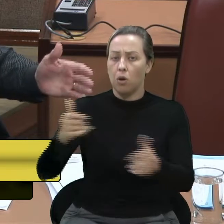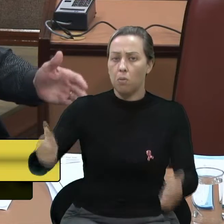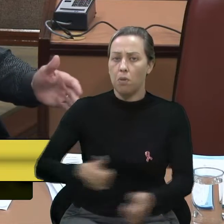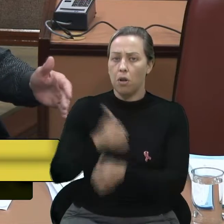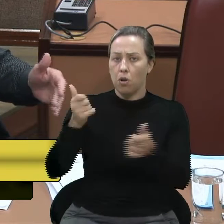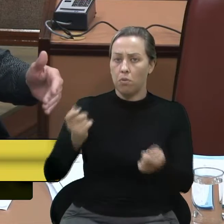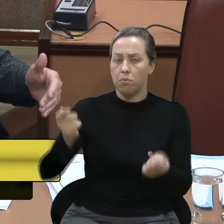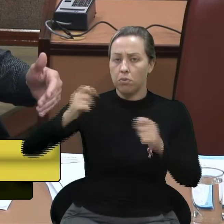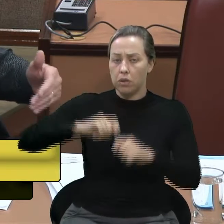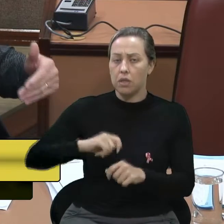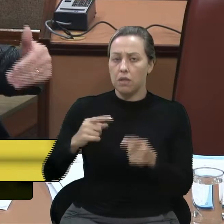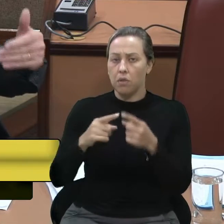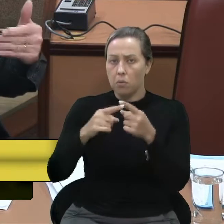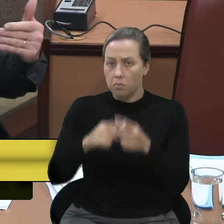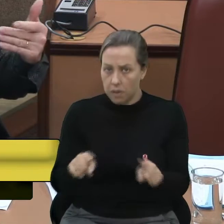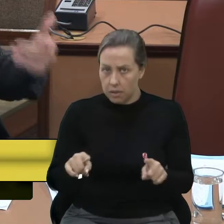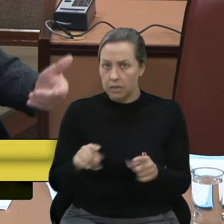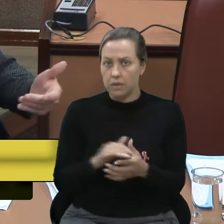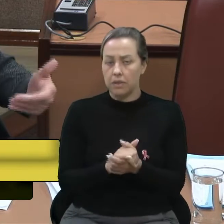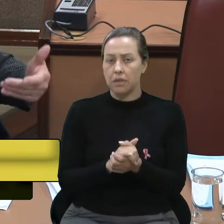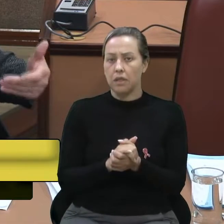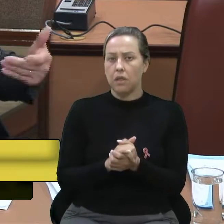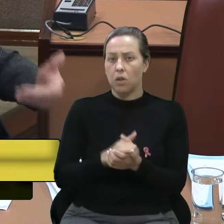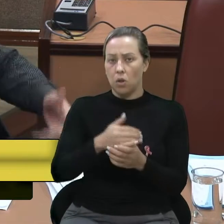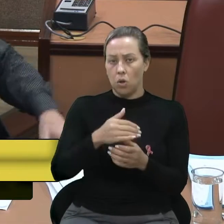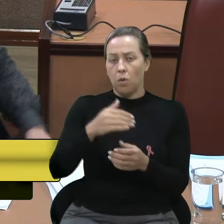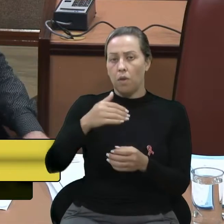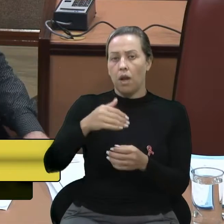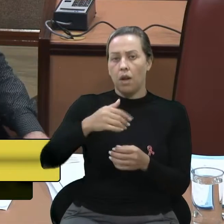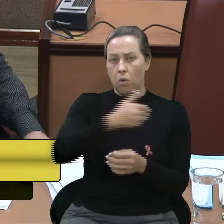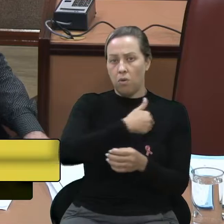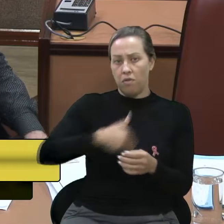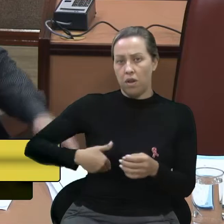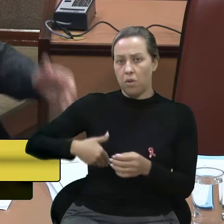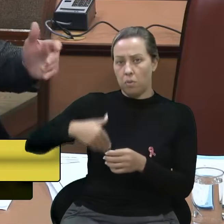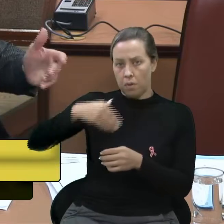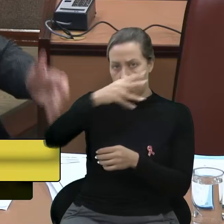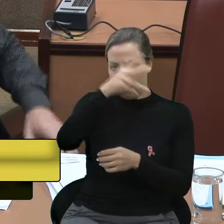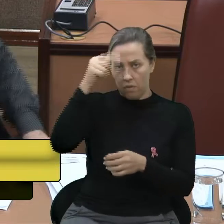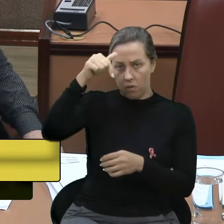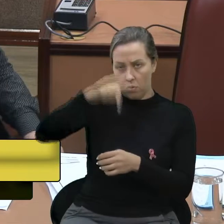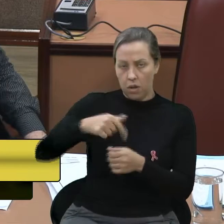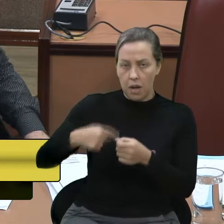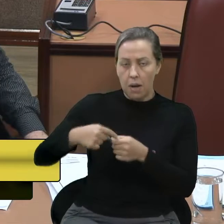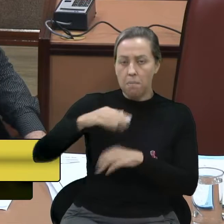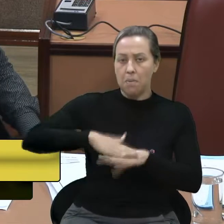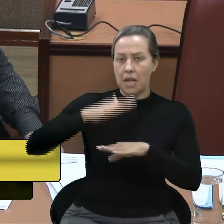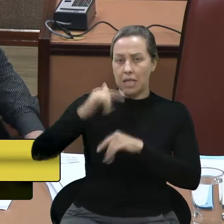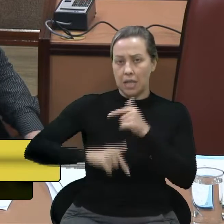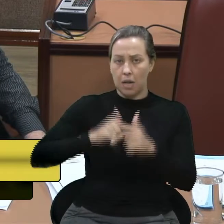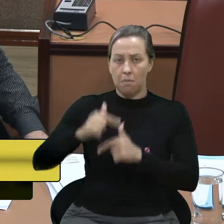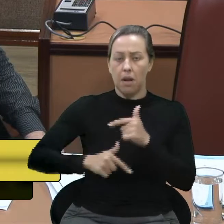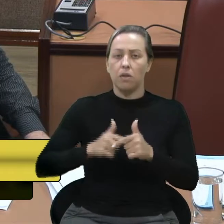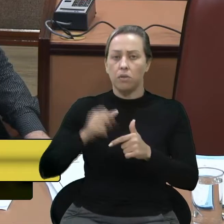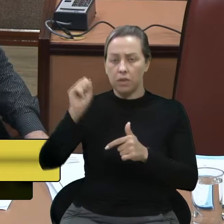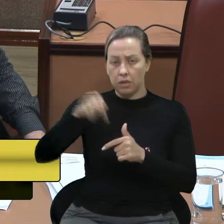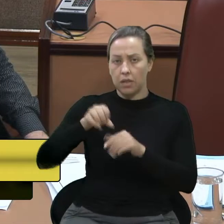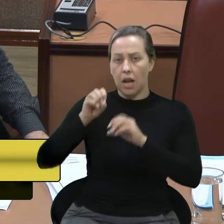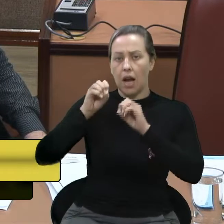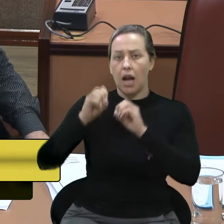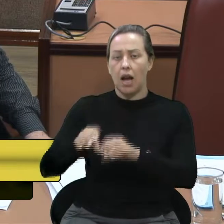possível. Mas eu e o governo municipal, com certeza, precisamos fazer muito mais, porque a